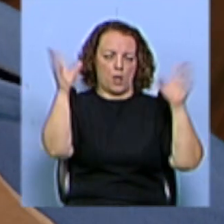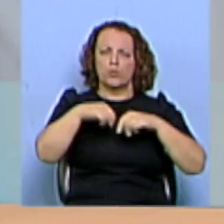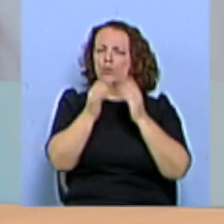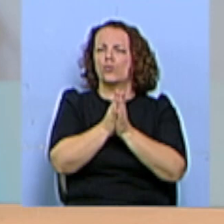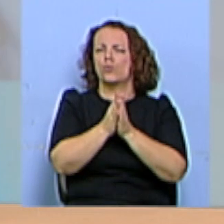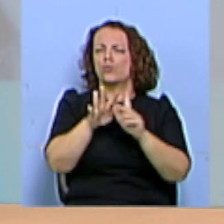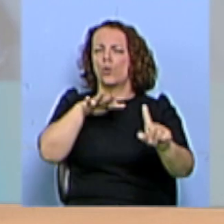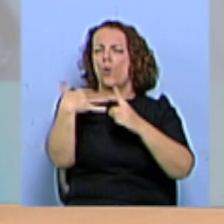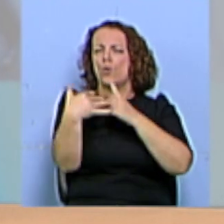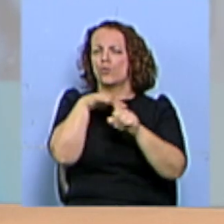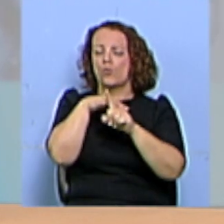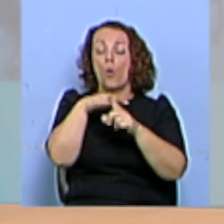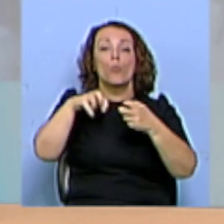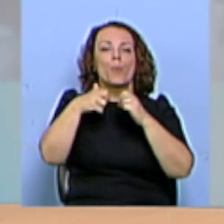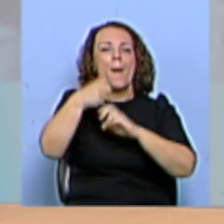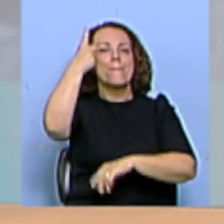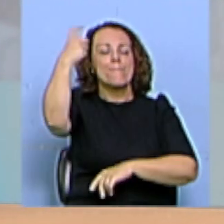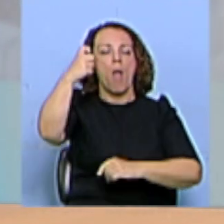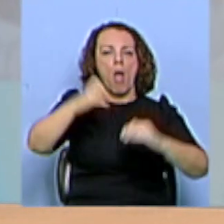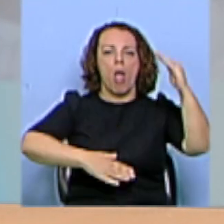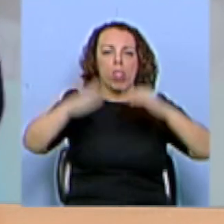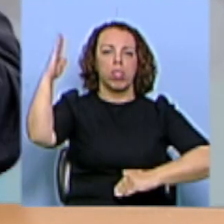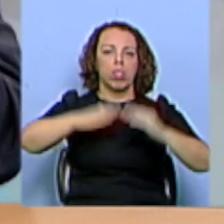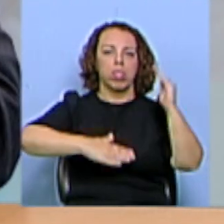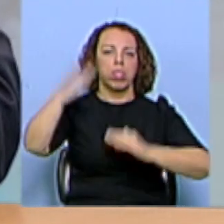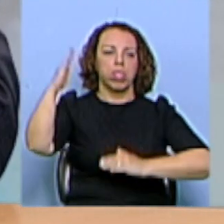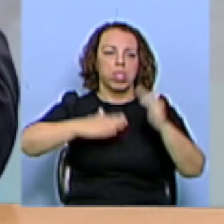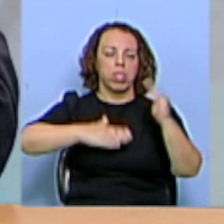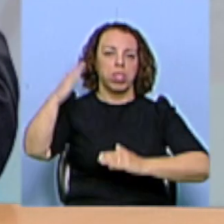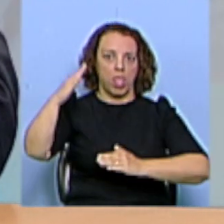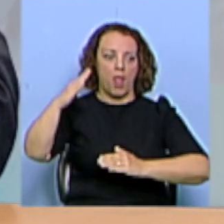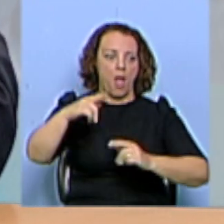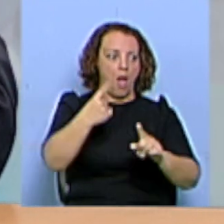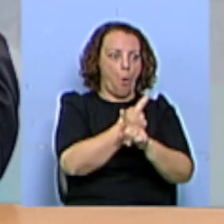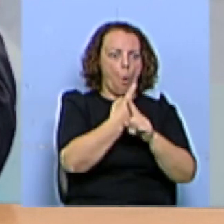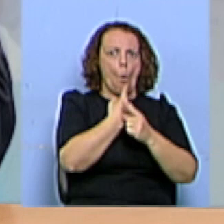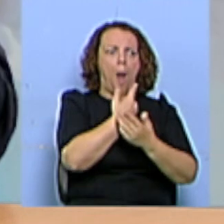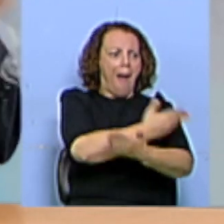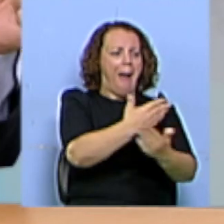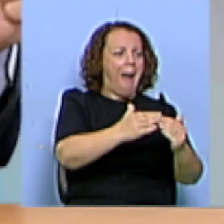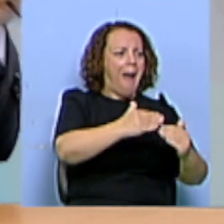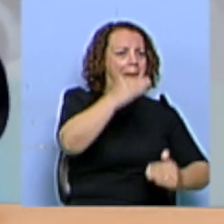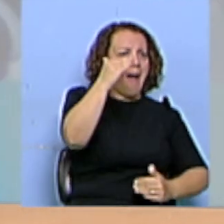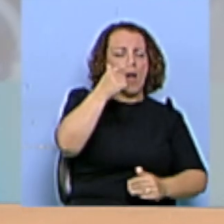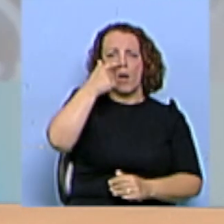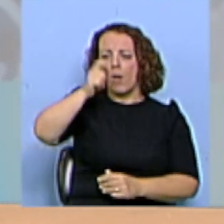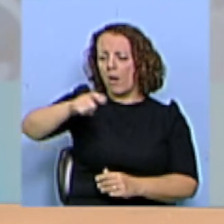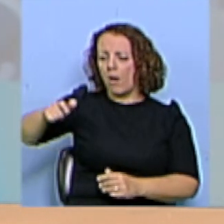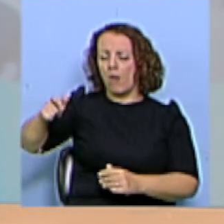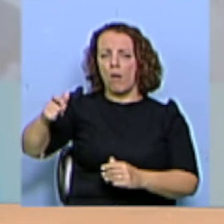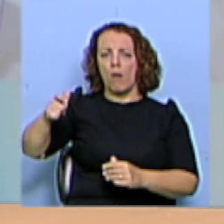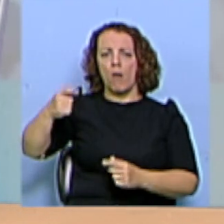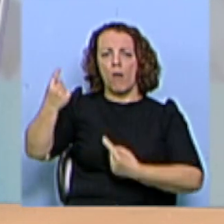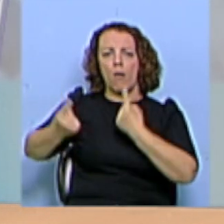o falam, embora as assimetrias é que são terríveis. Como subiu a abundância, também baixaram quer dizer,